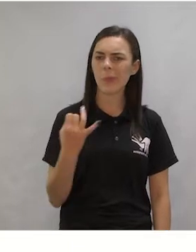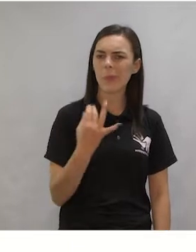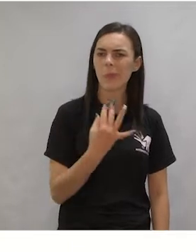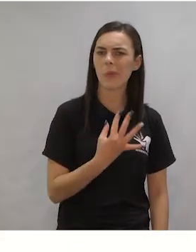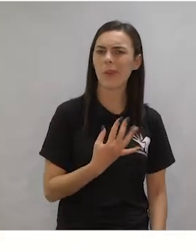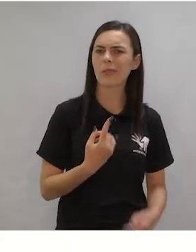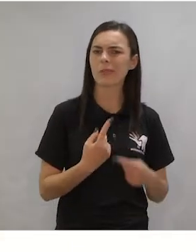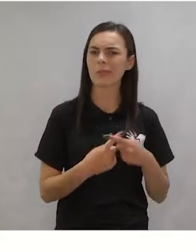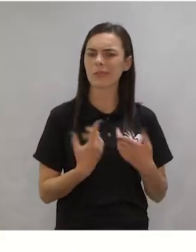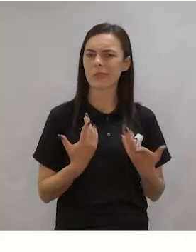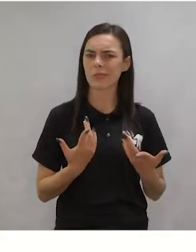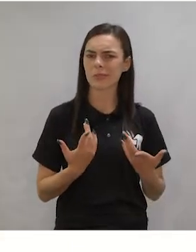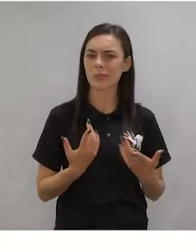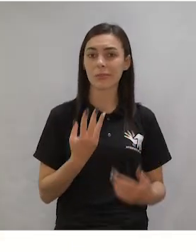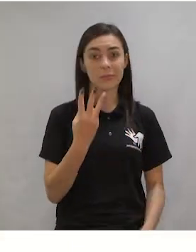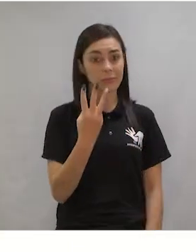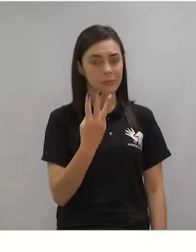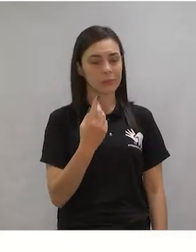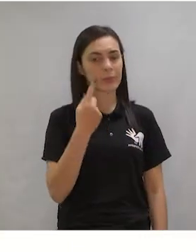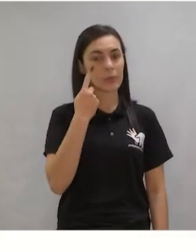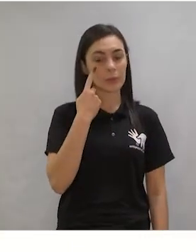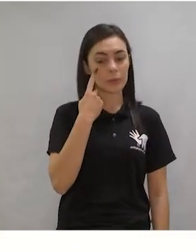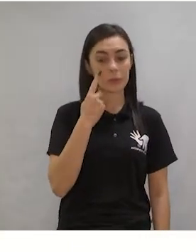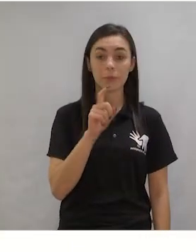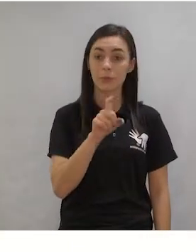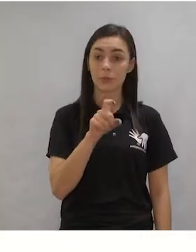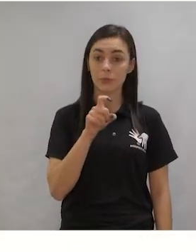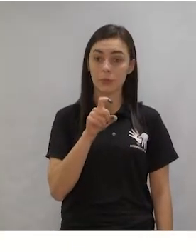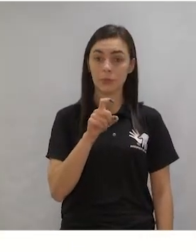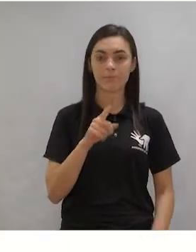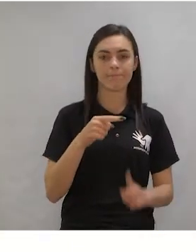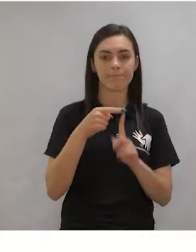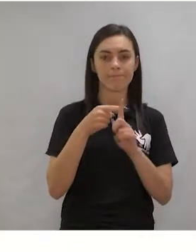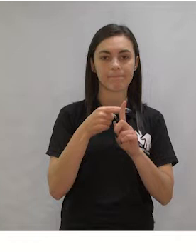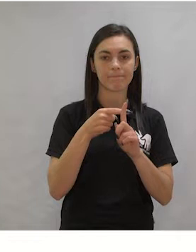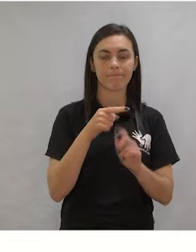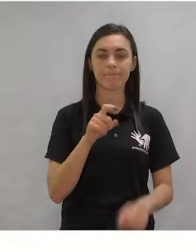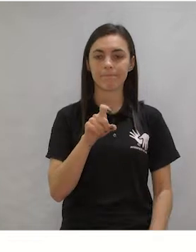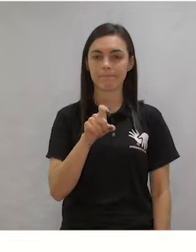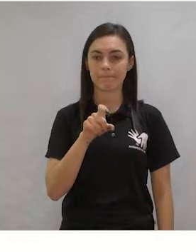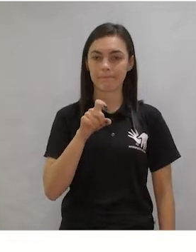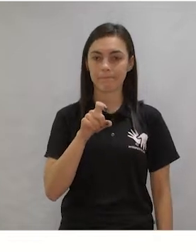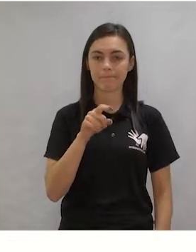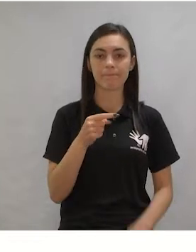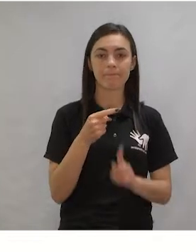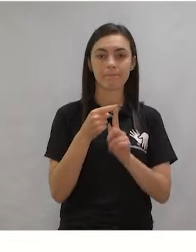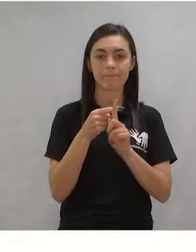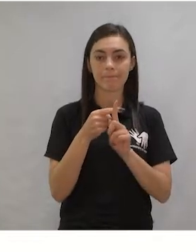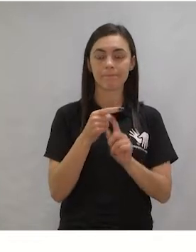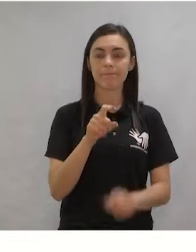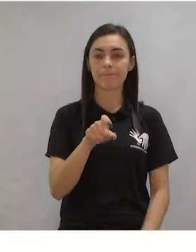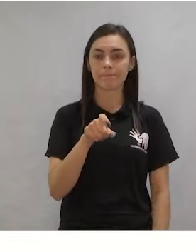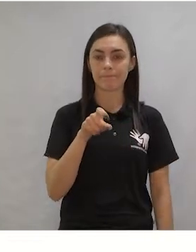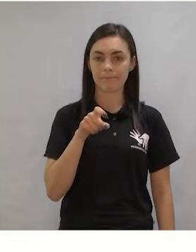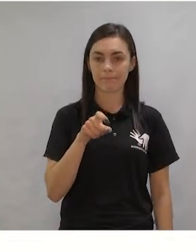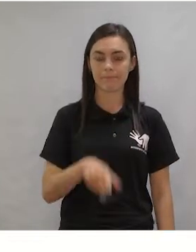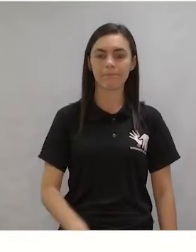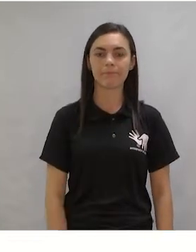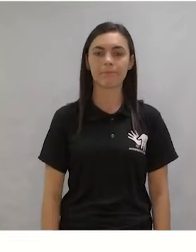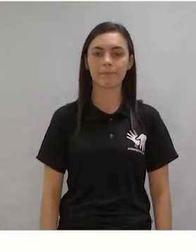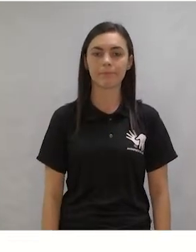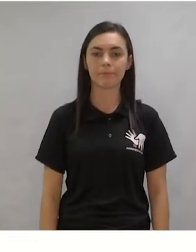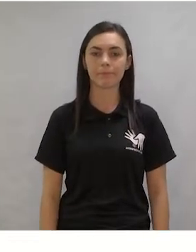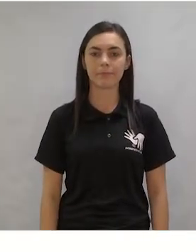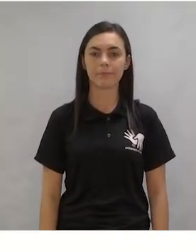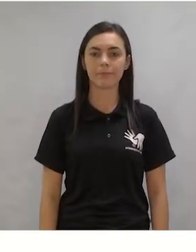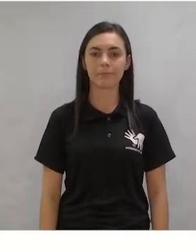eu preciso colocar o X ali? 3 vezes, ó. X mais X mais